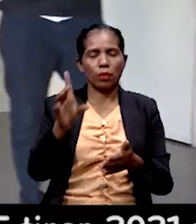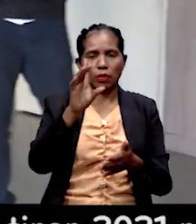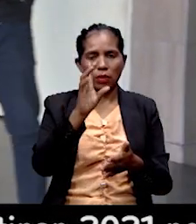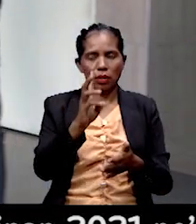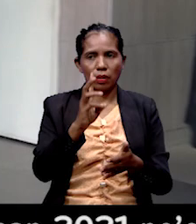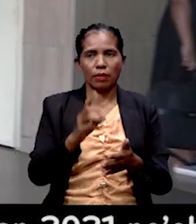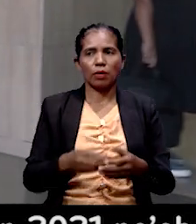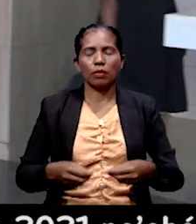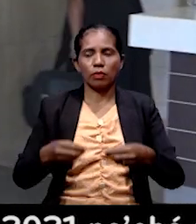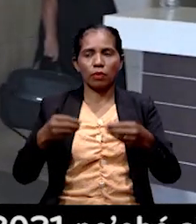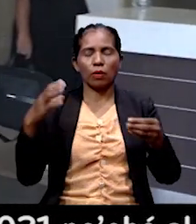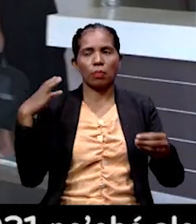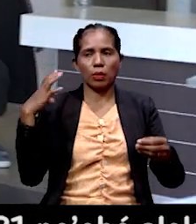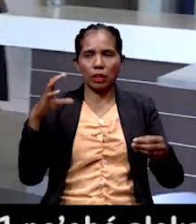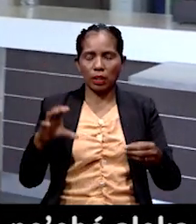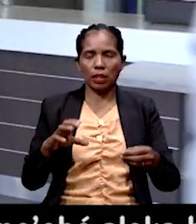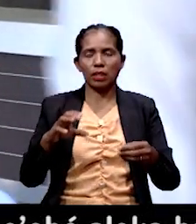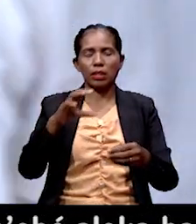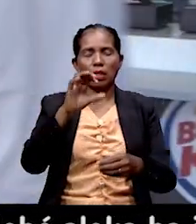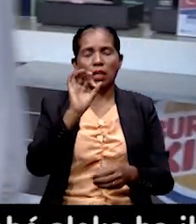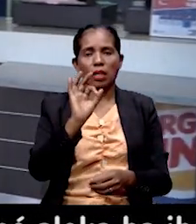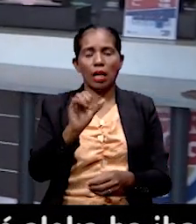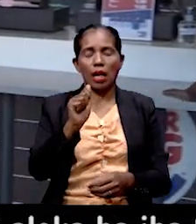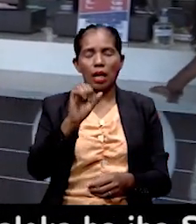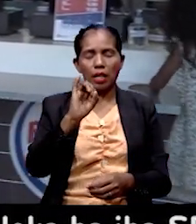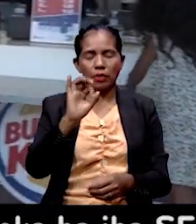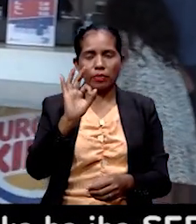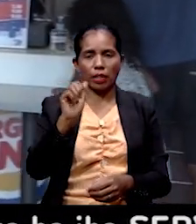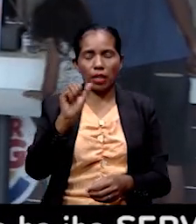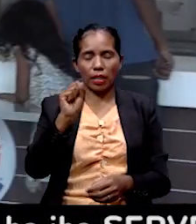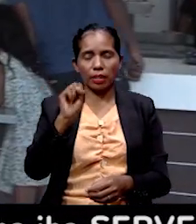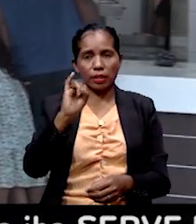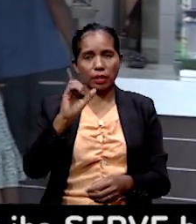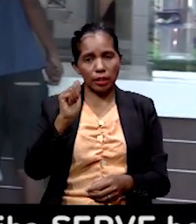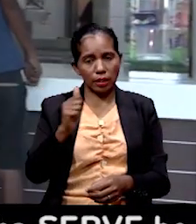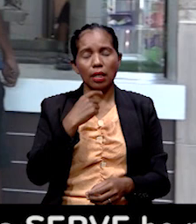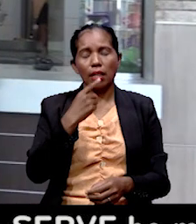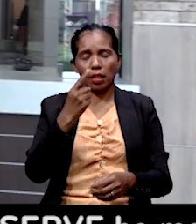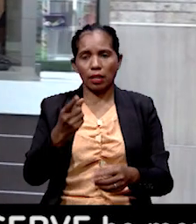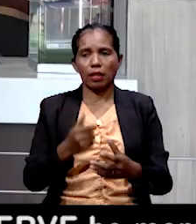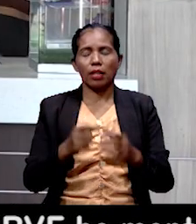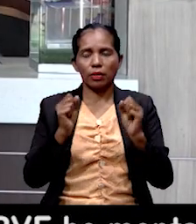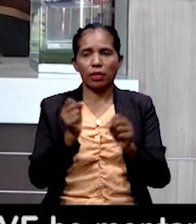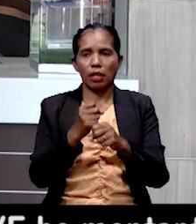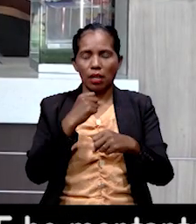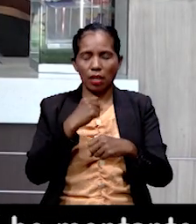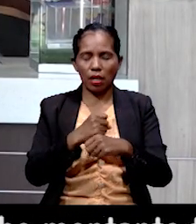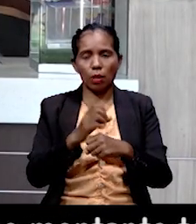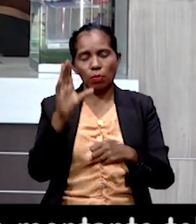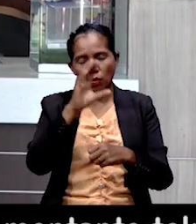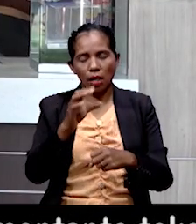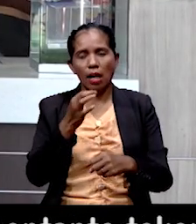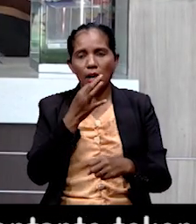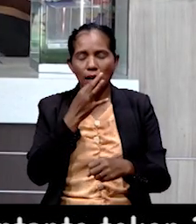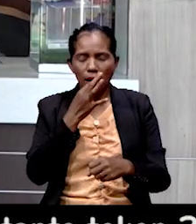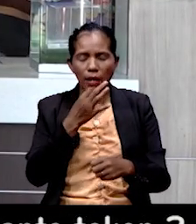fo competência ba autoridade inspeção no fiscalização atividade econômica sanitária no alimentar atu halo inspeção ba ihang no